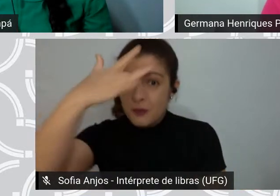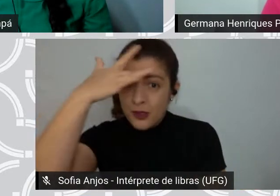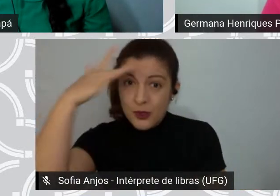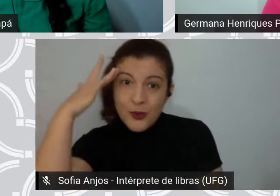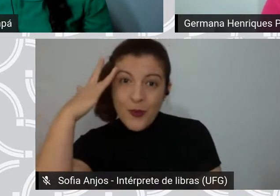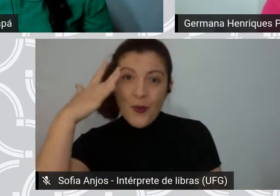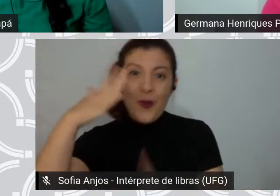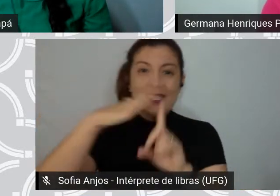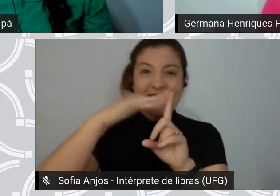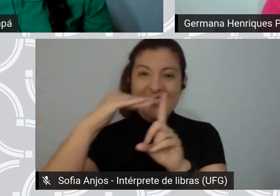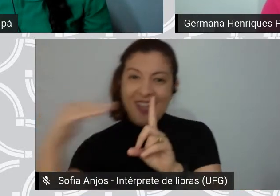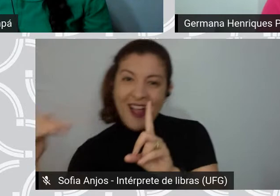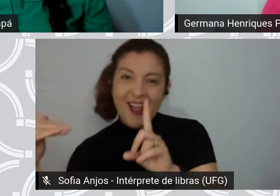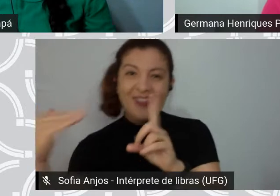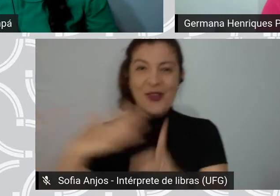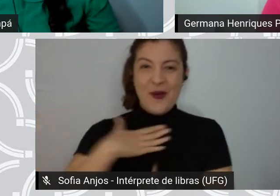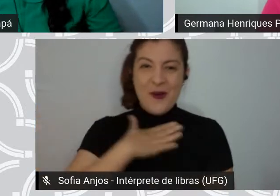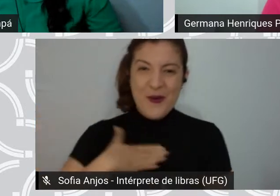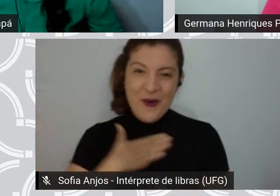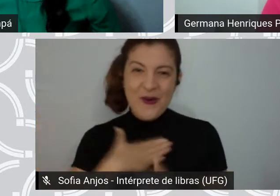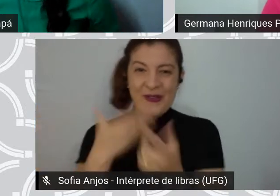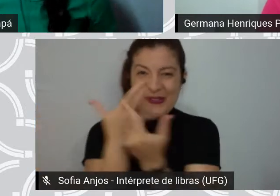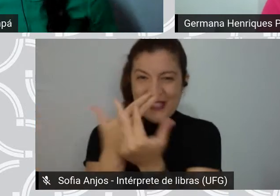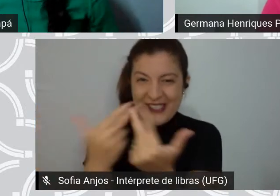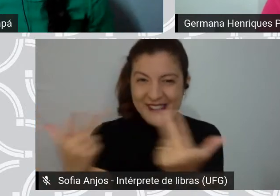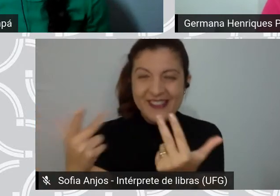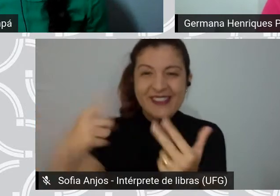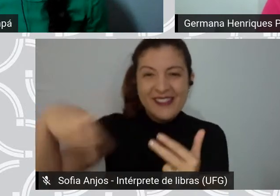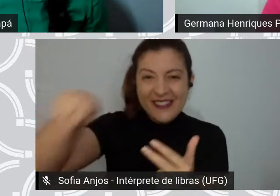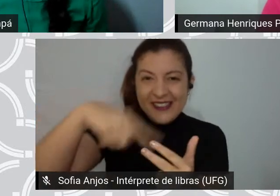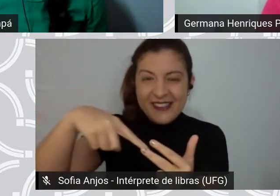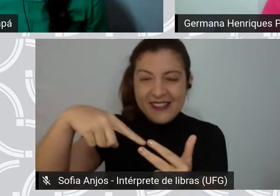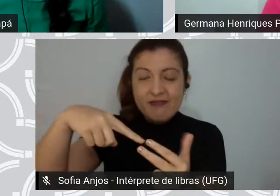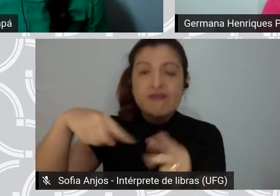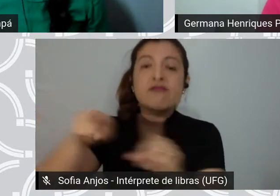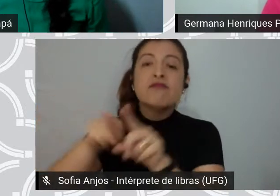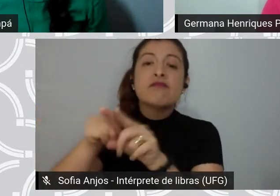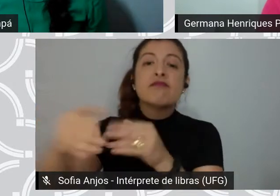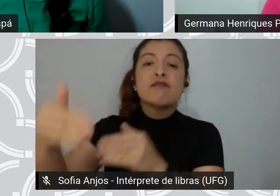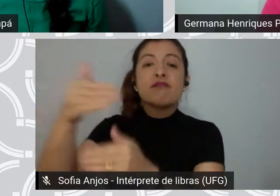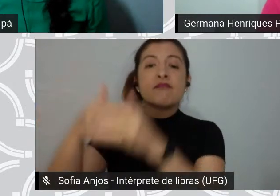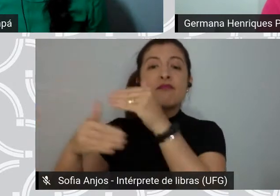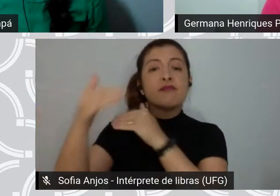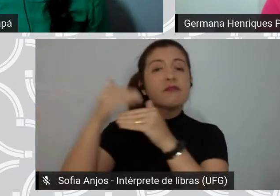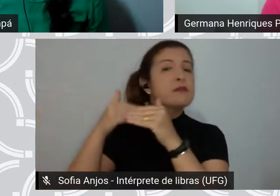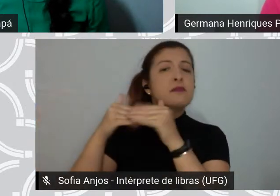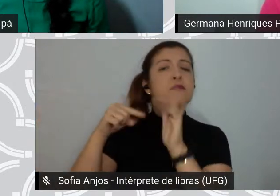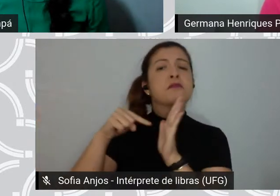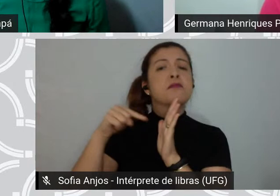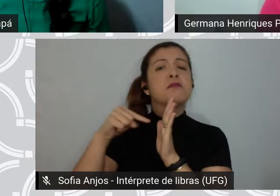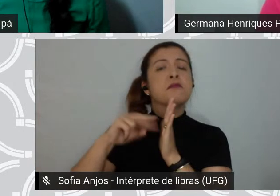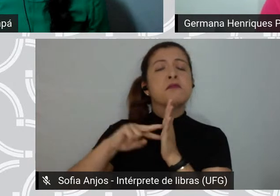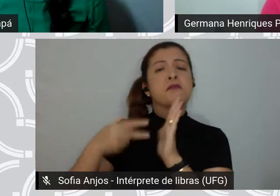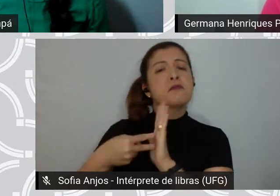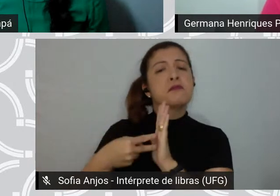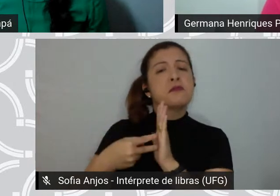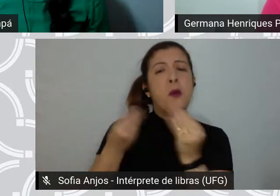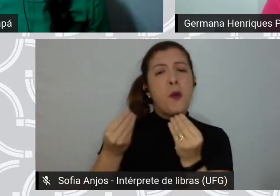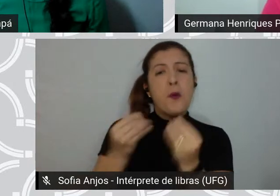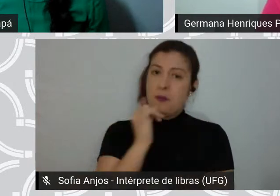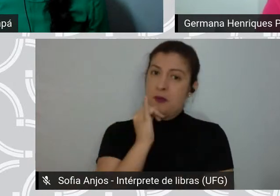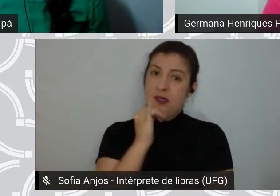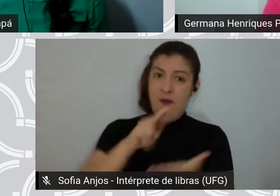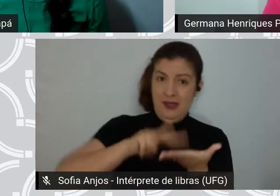É, tanto quanto um recuo, né? No sentido de que, quando a tradução é feita de